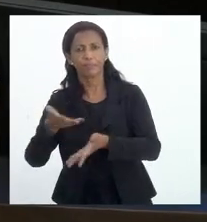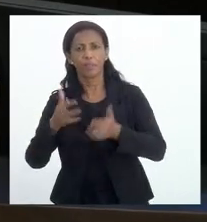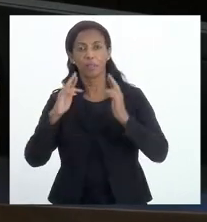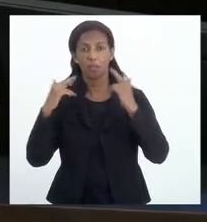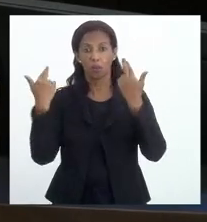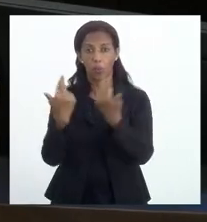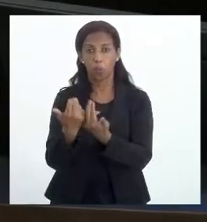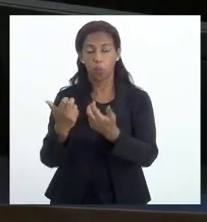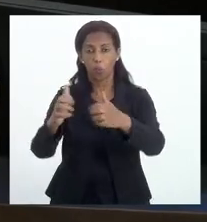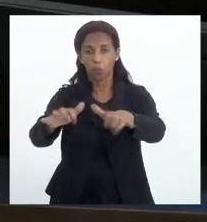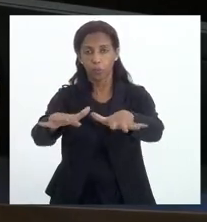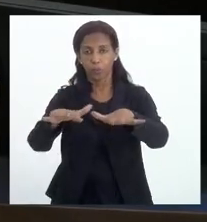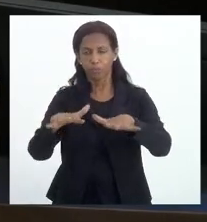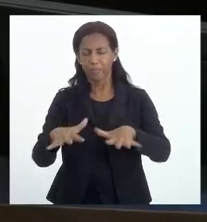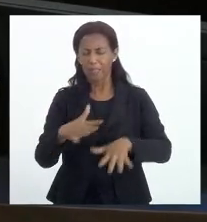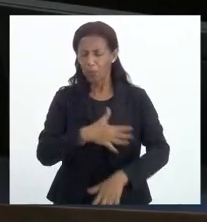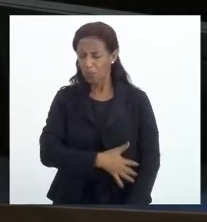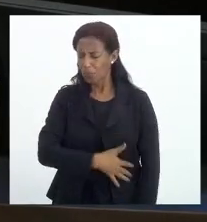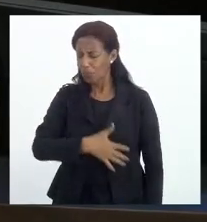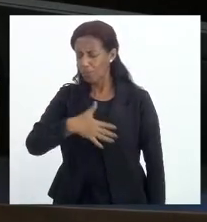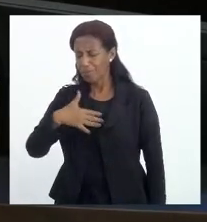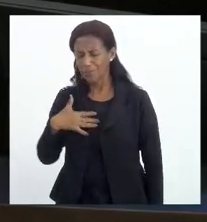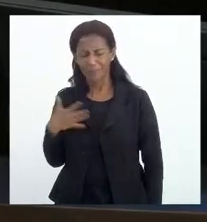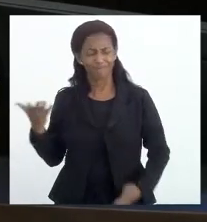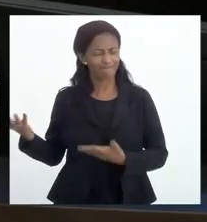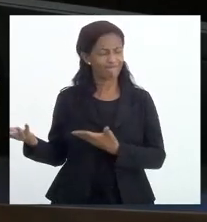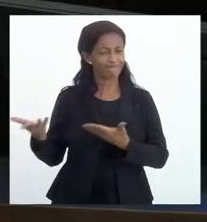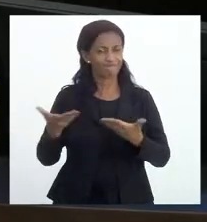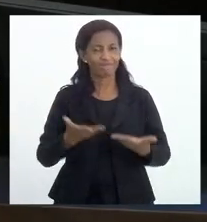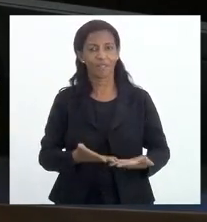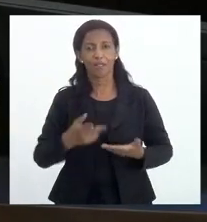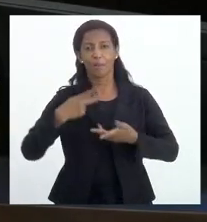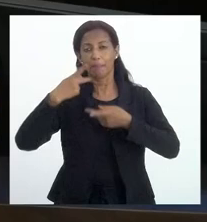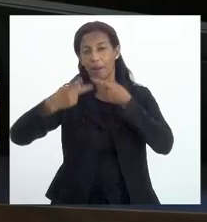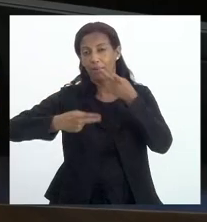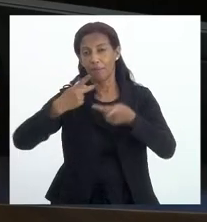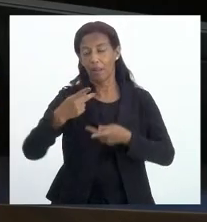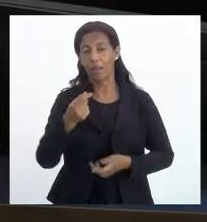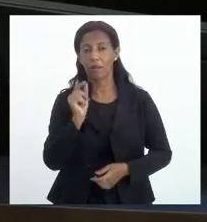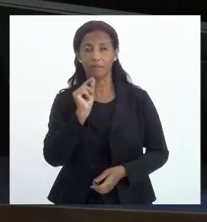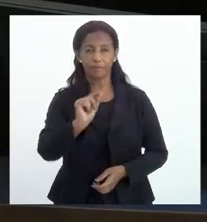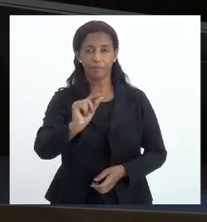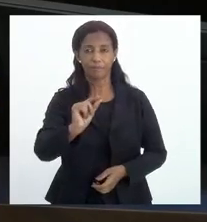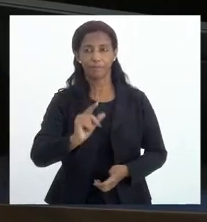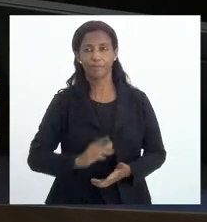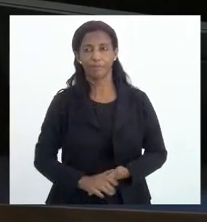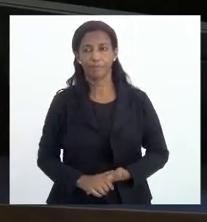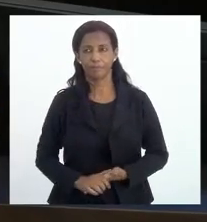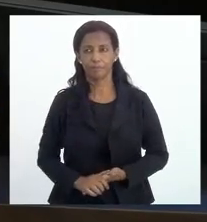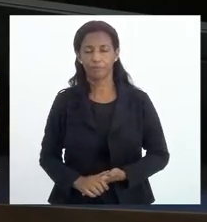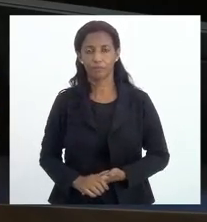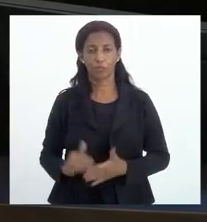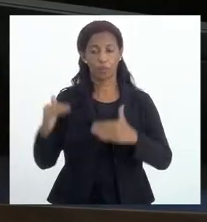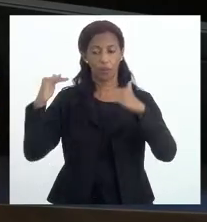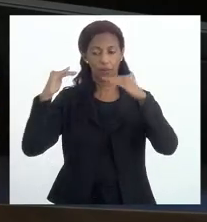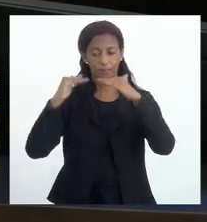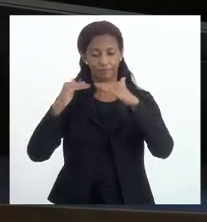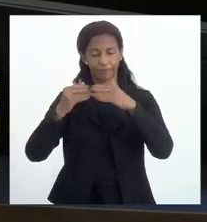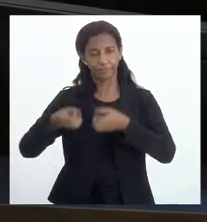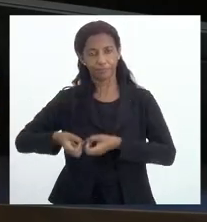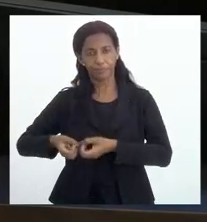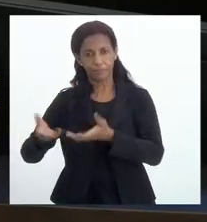audiência pública, é uma honra ter sido convidado para falar um pouquinho sobre essa situação do teto de